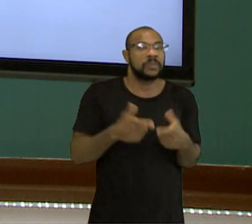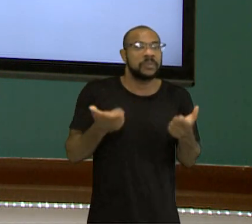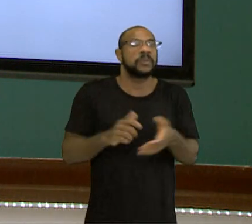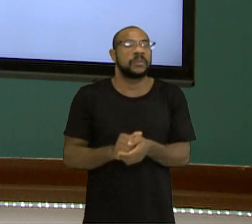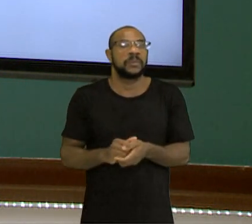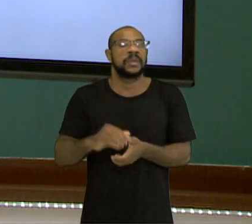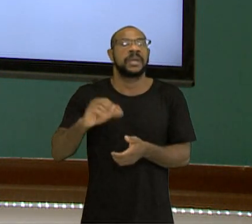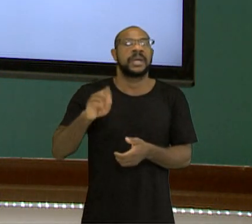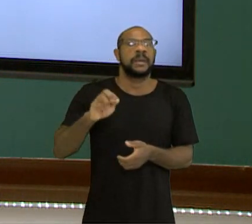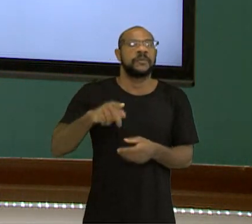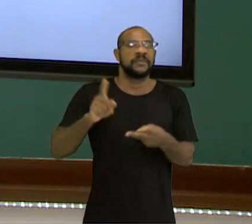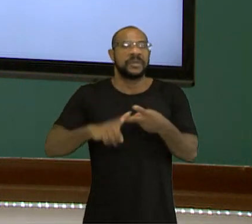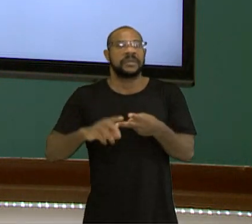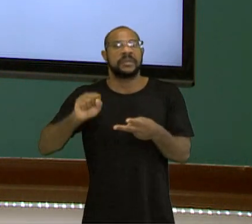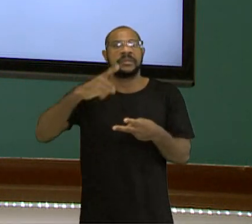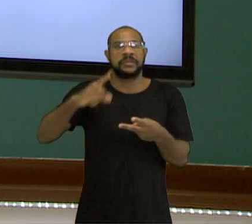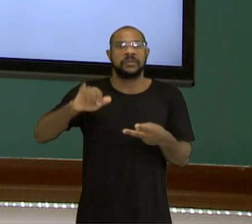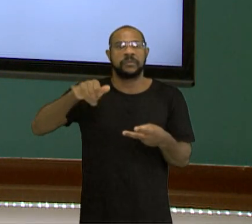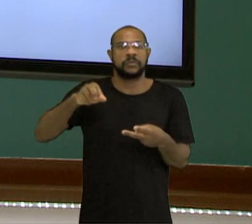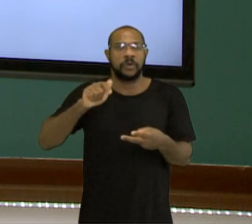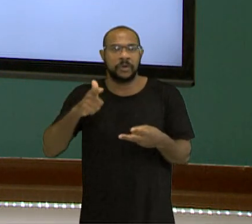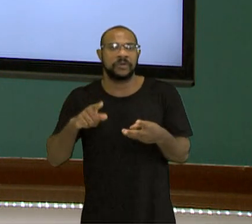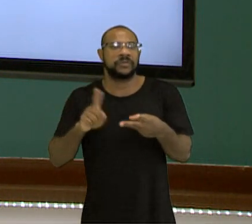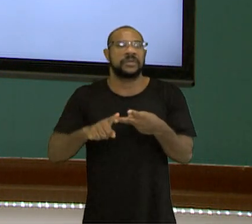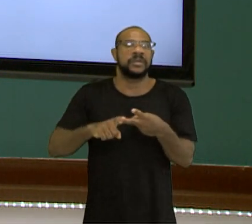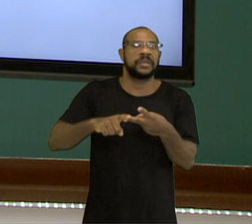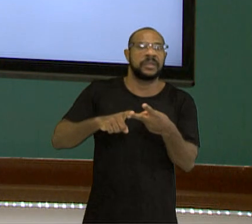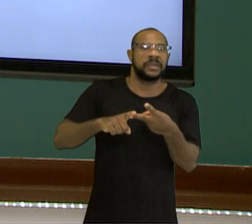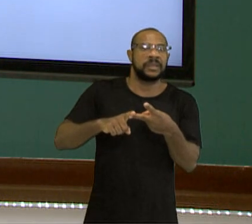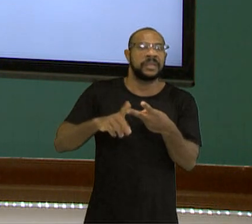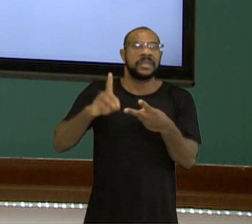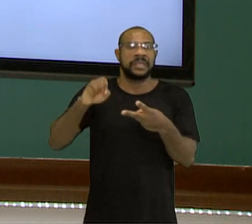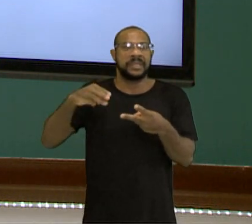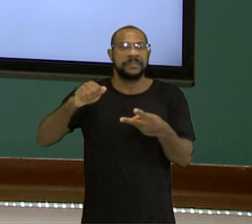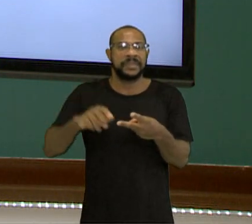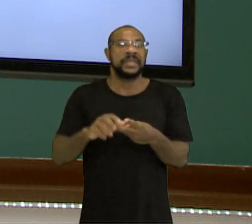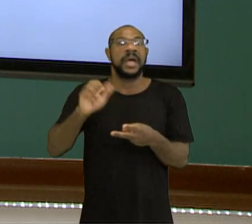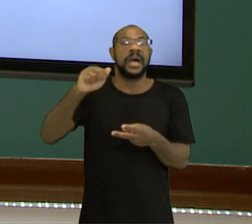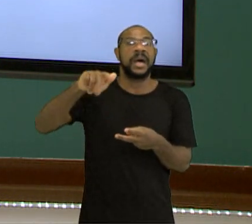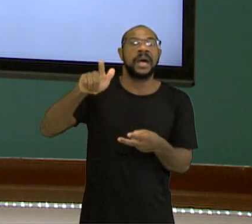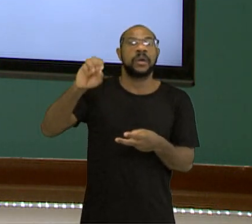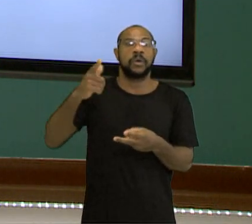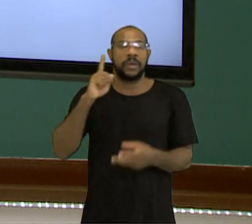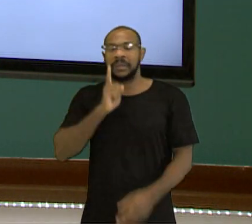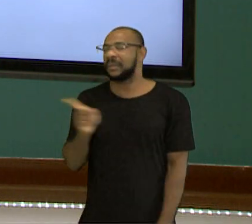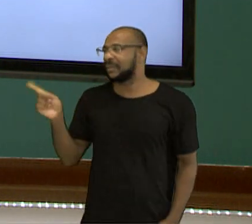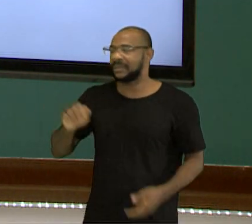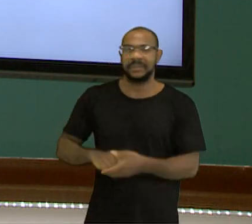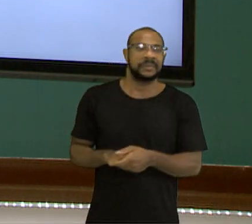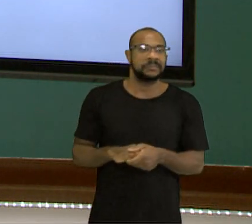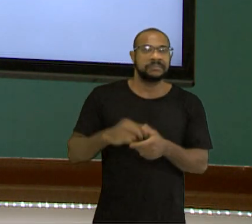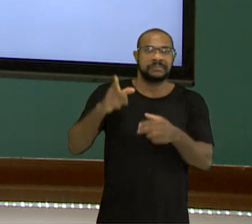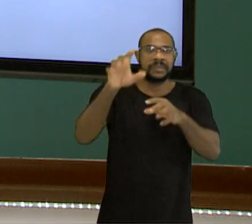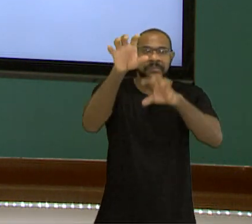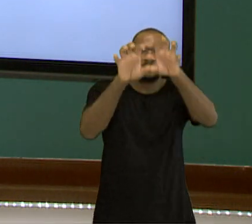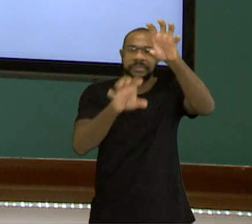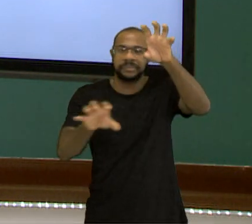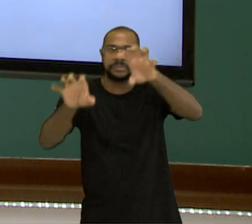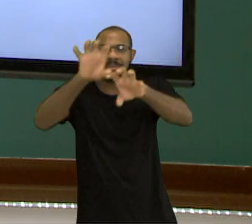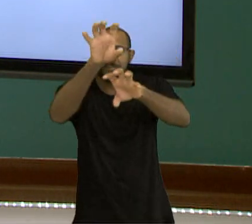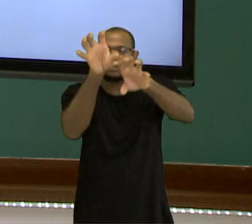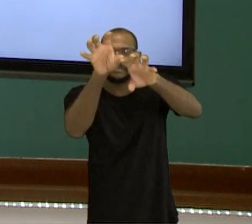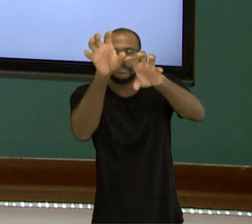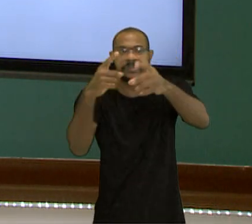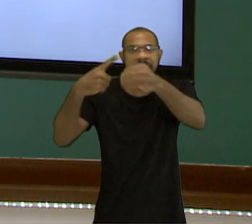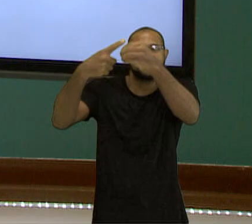Cabo Verde, São Jorge da Mina, Angola e Moçambique, quase todos aqui na costa ocidental da África, essa parte da África que